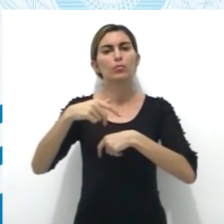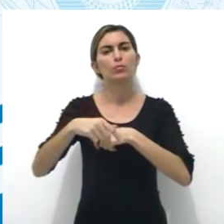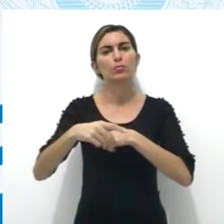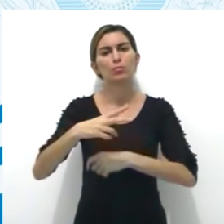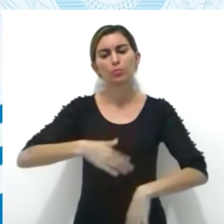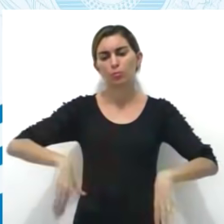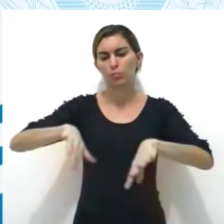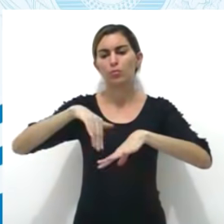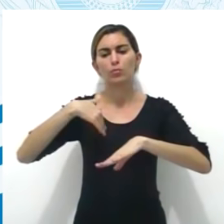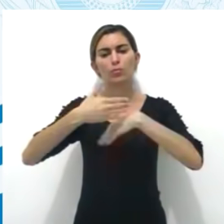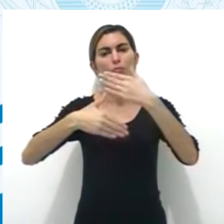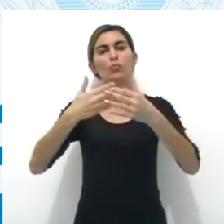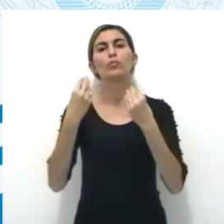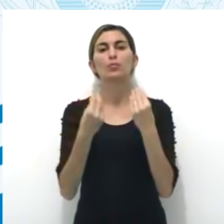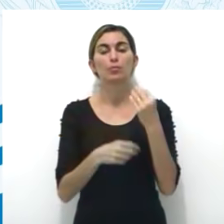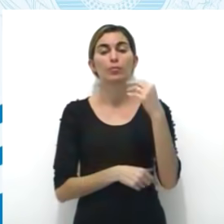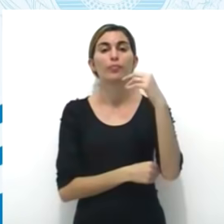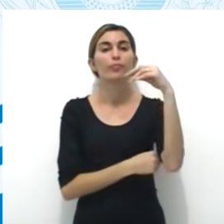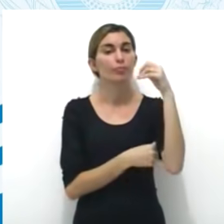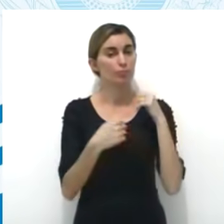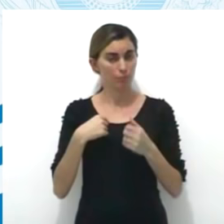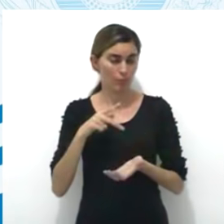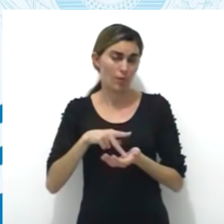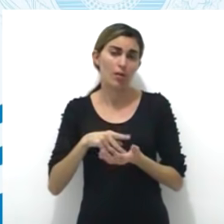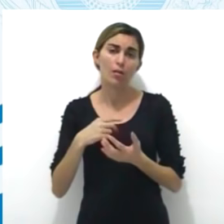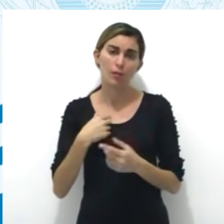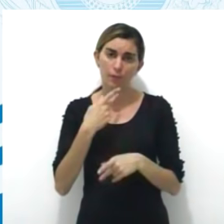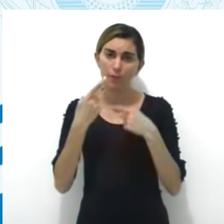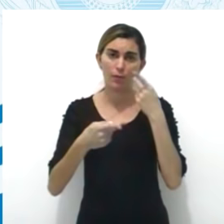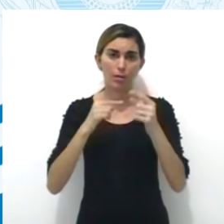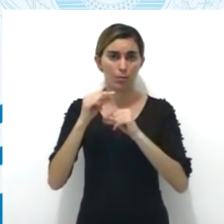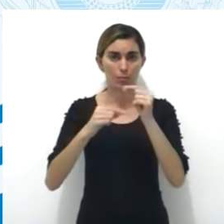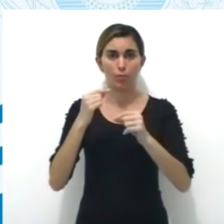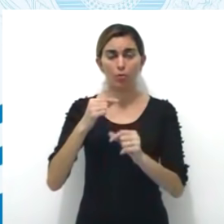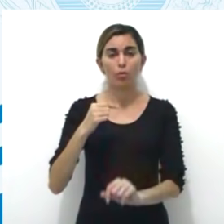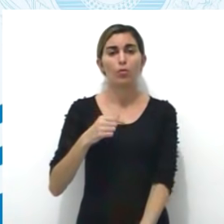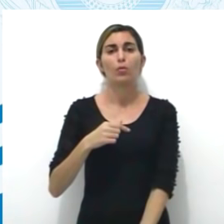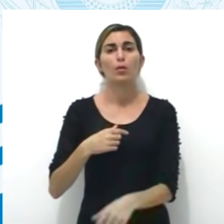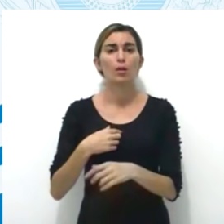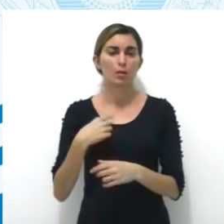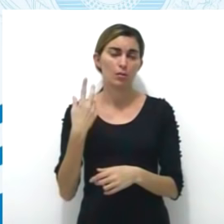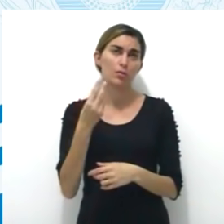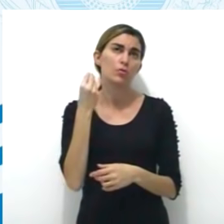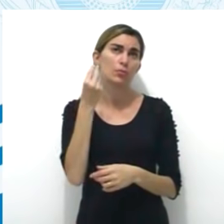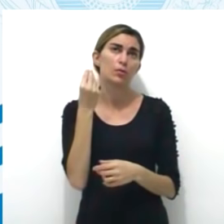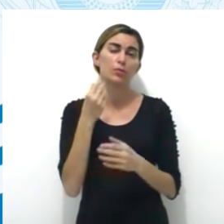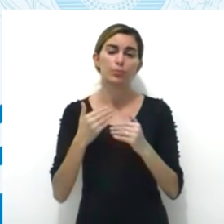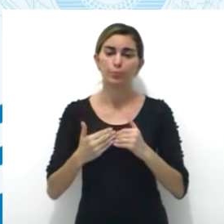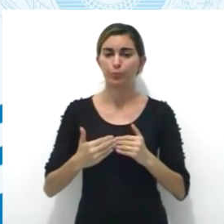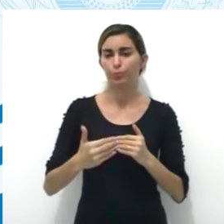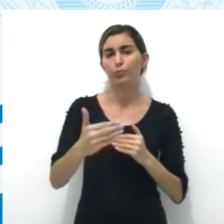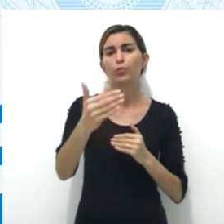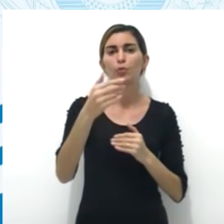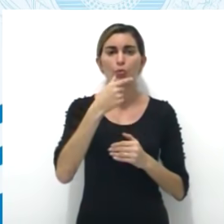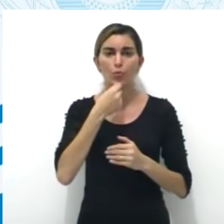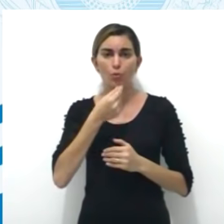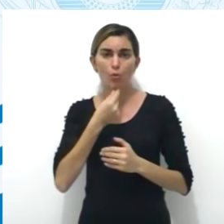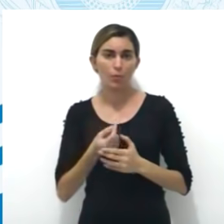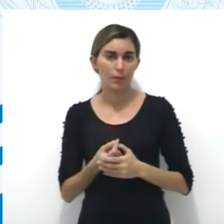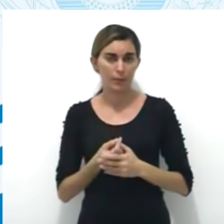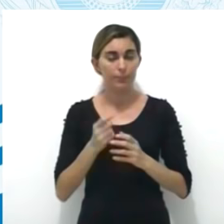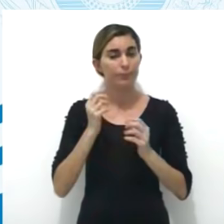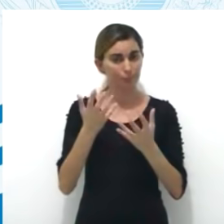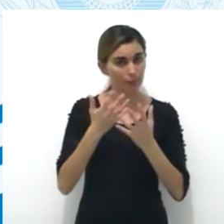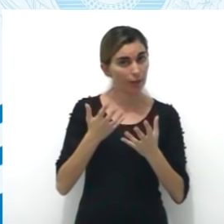desenvolveram? Então, na realidade, nós vamos falar um pouco das teorias que deram origem ao